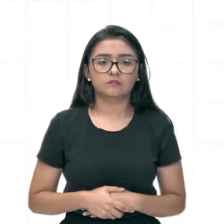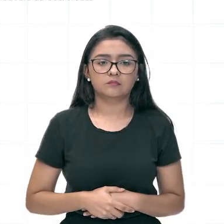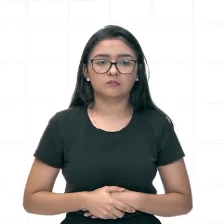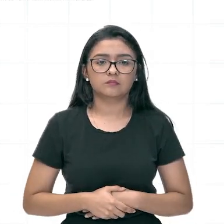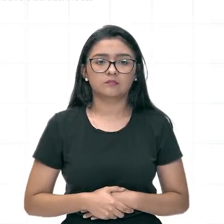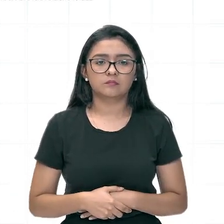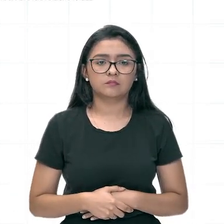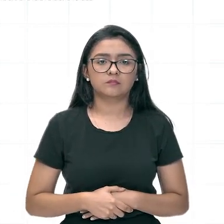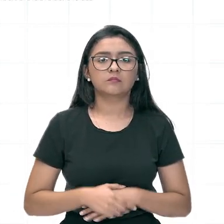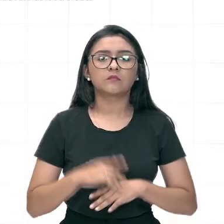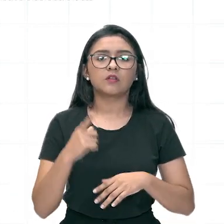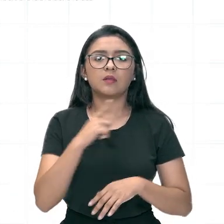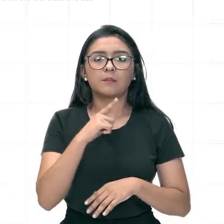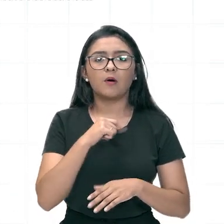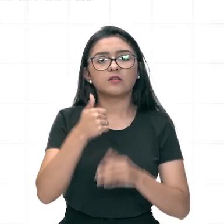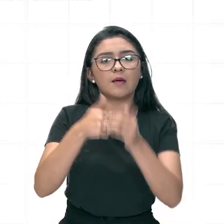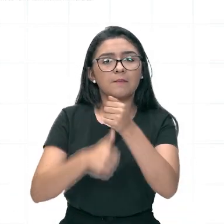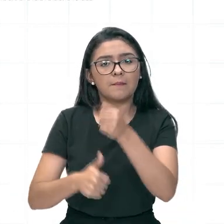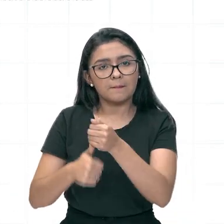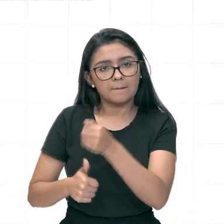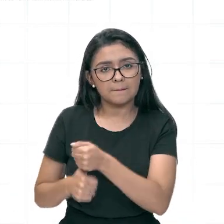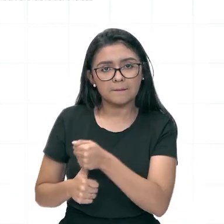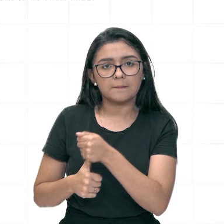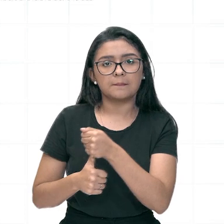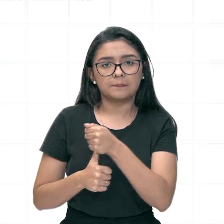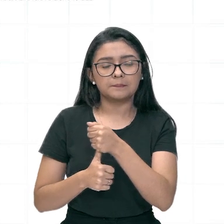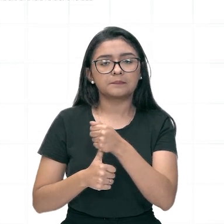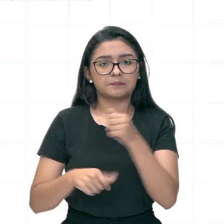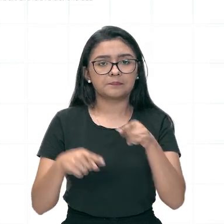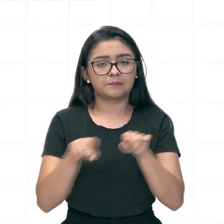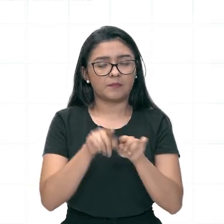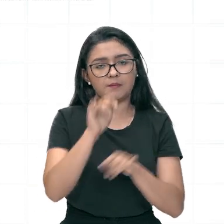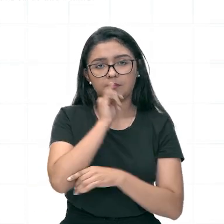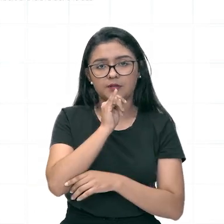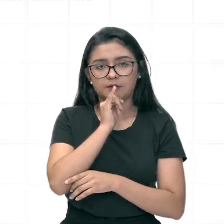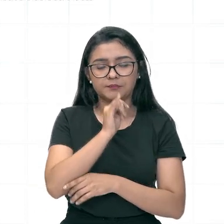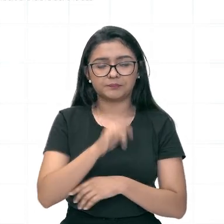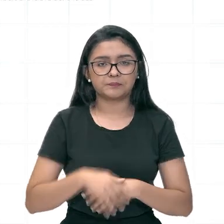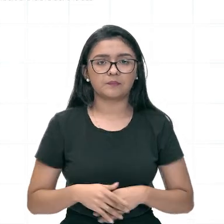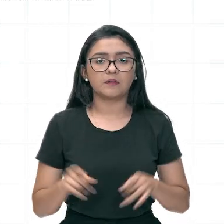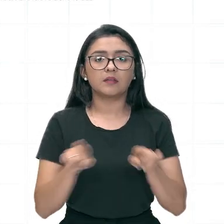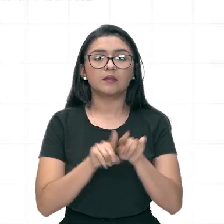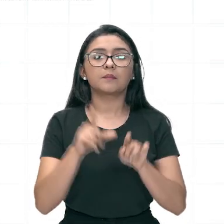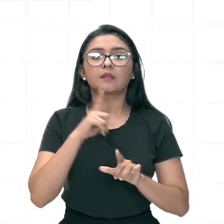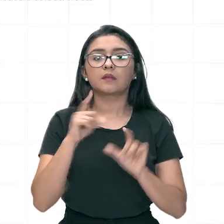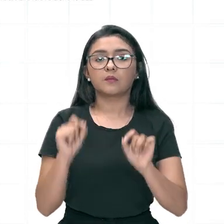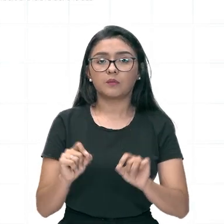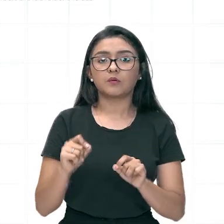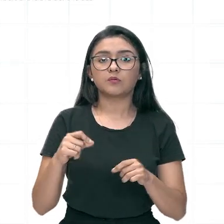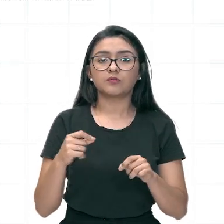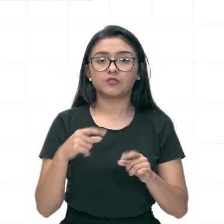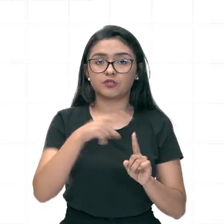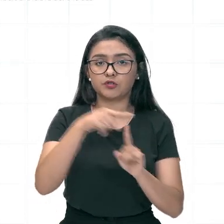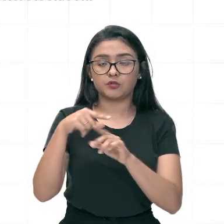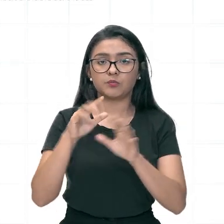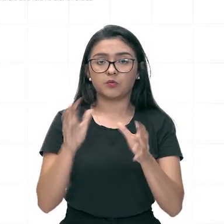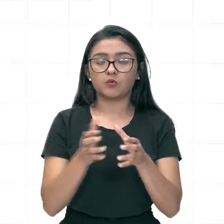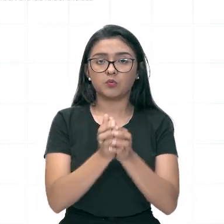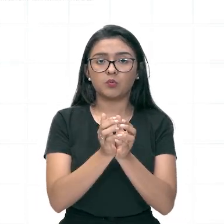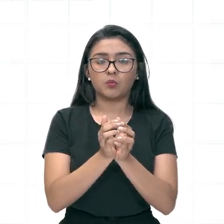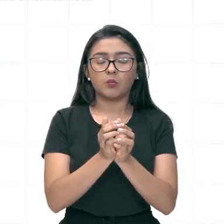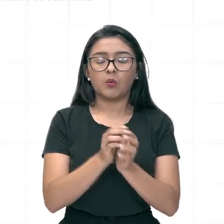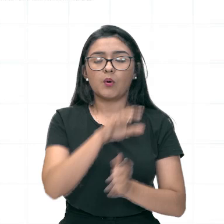vão ser eliminadas as fezes, onde vão ser eliminados os gametas, por exemplo. Tem uma alimentação